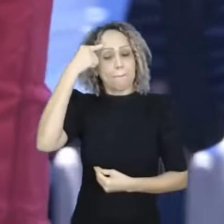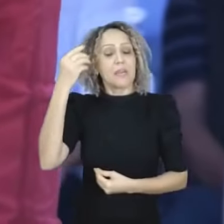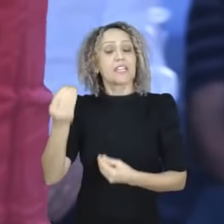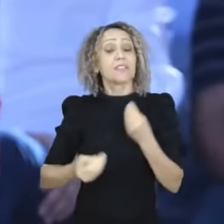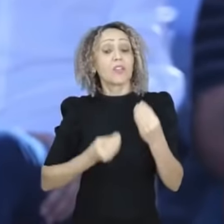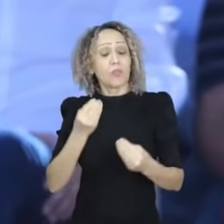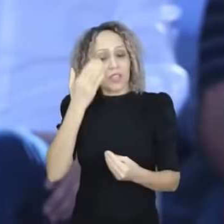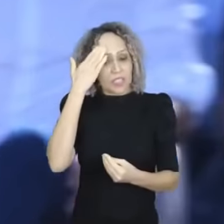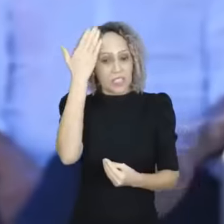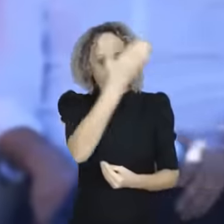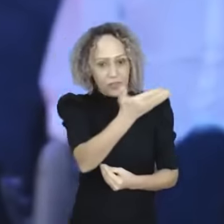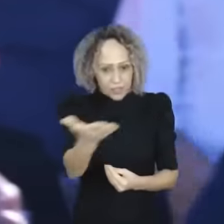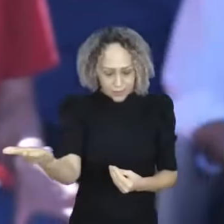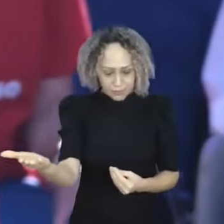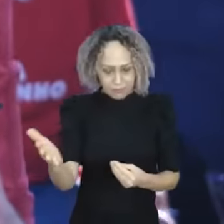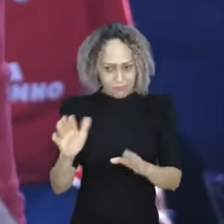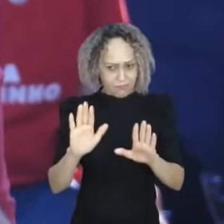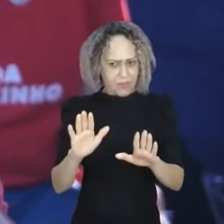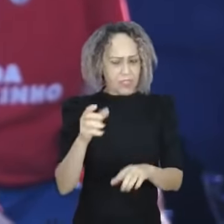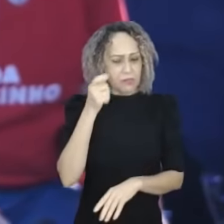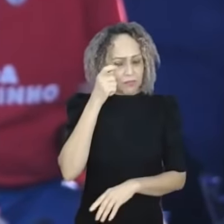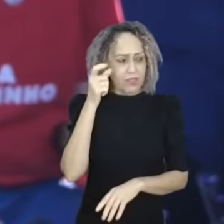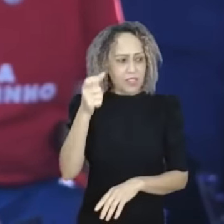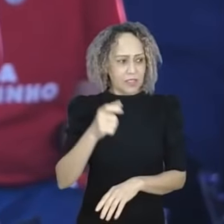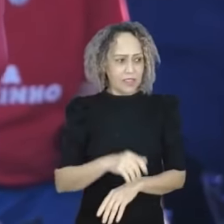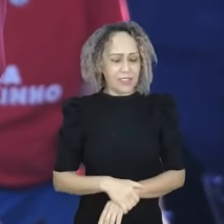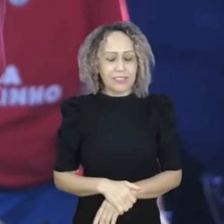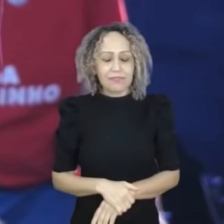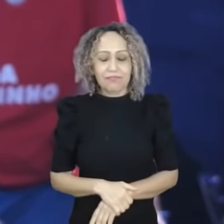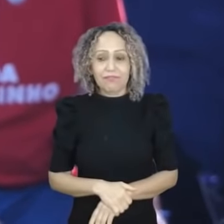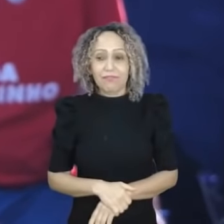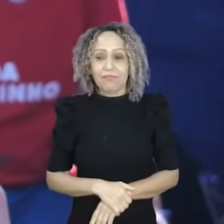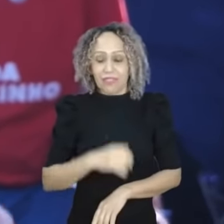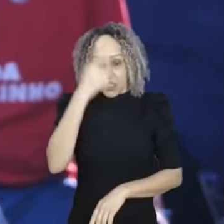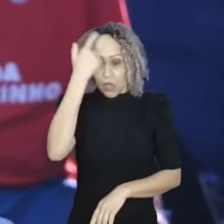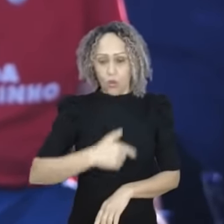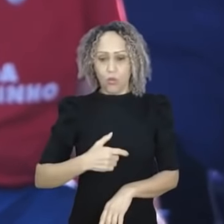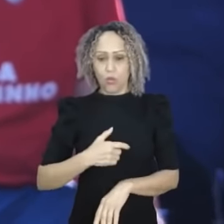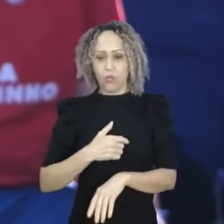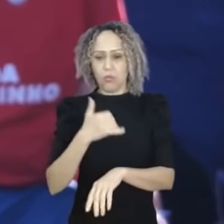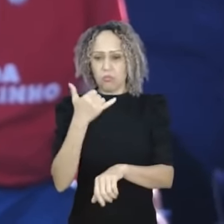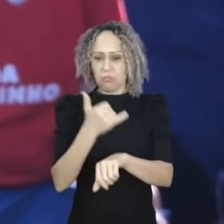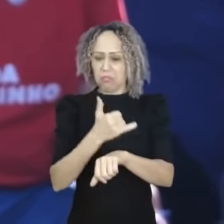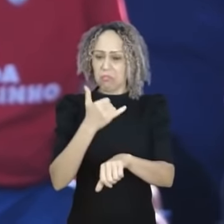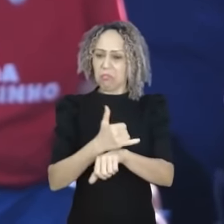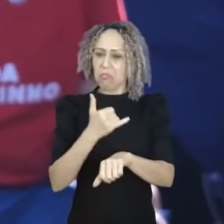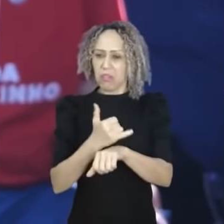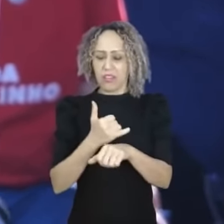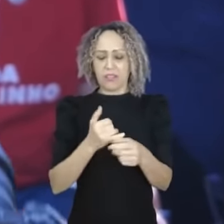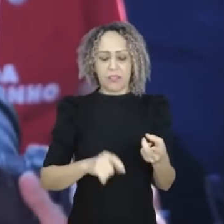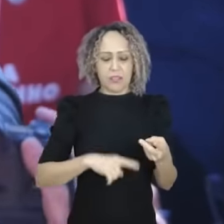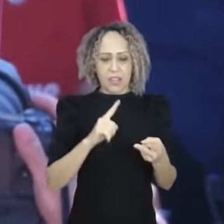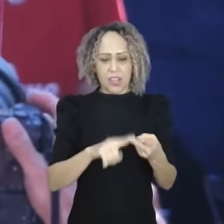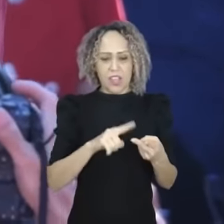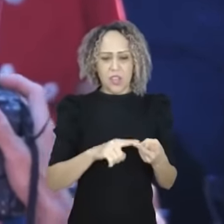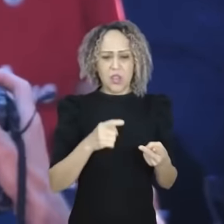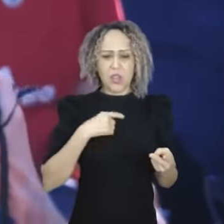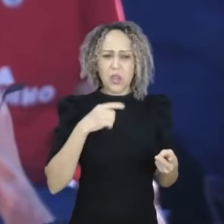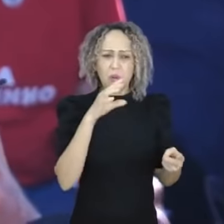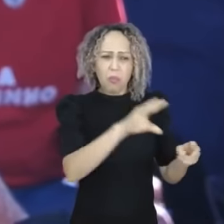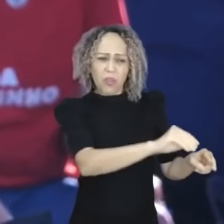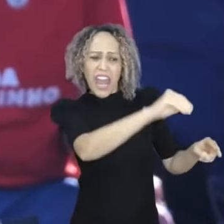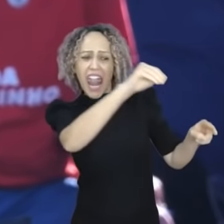Veja que coisa interessante. Eu sou torneiro mecânico. Eu sou um retirante nordestino que vim